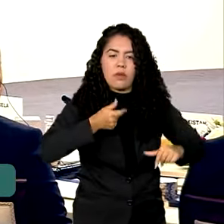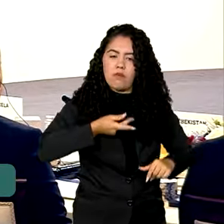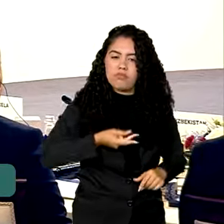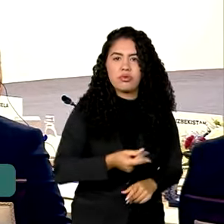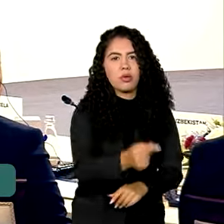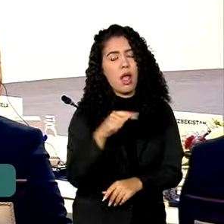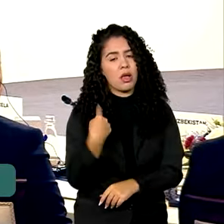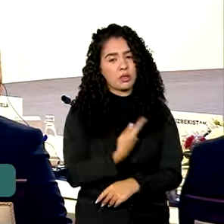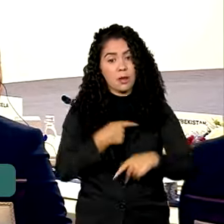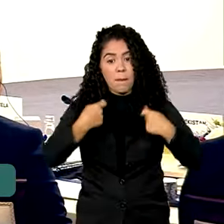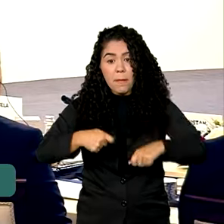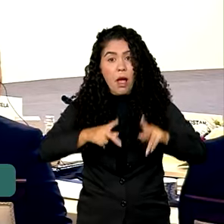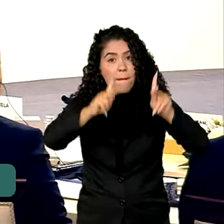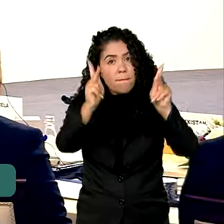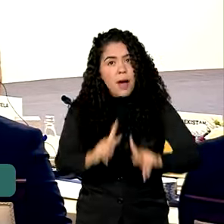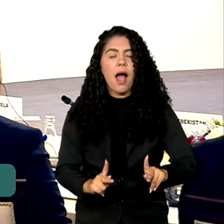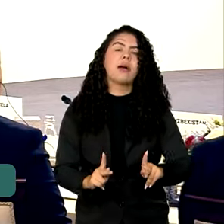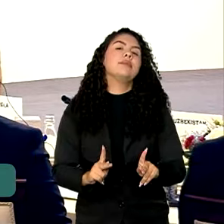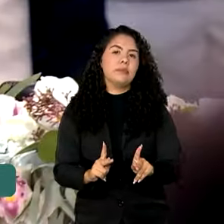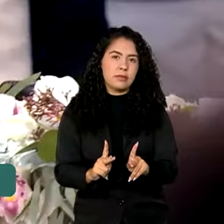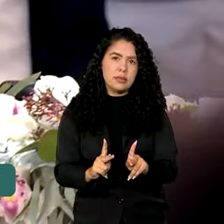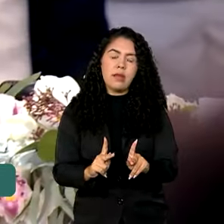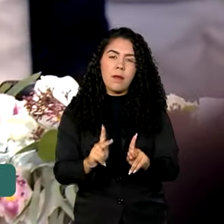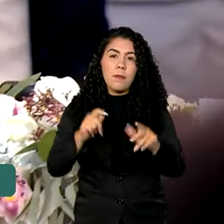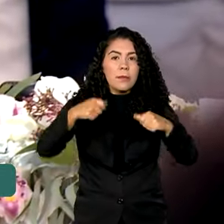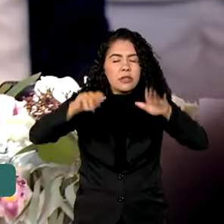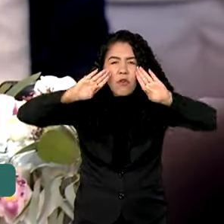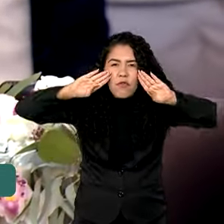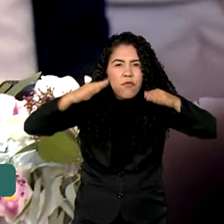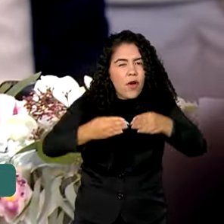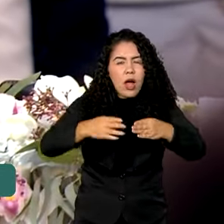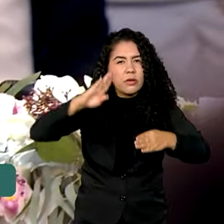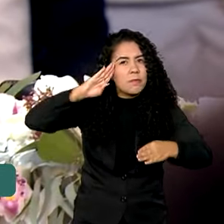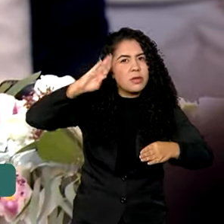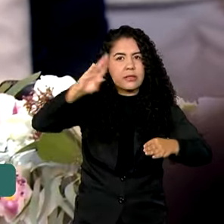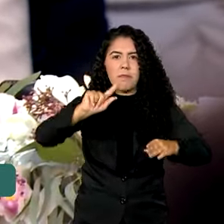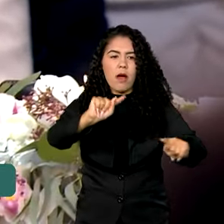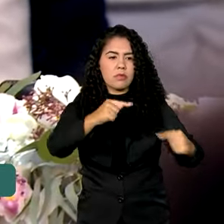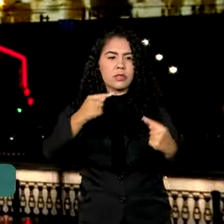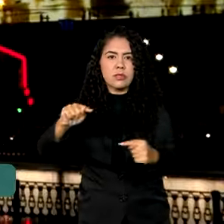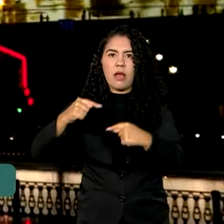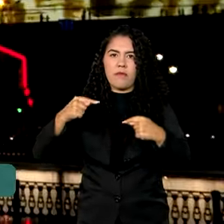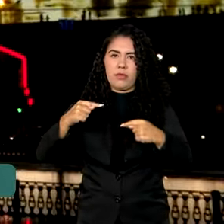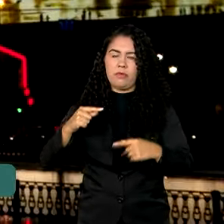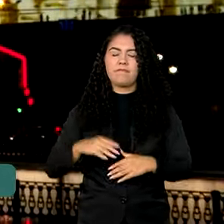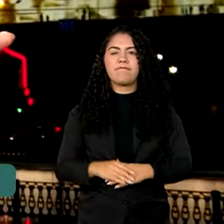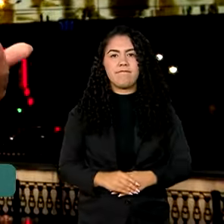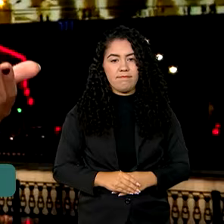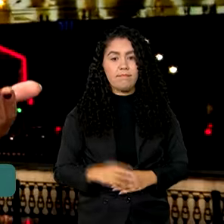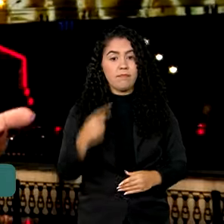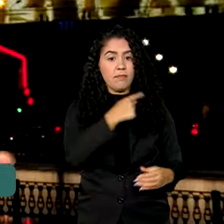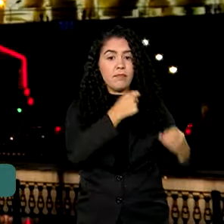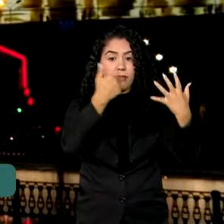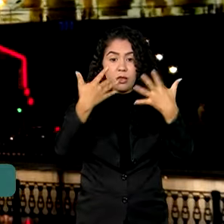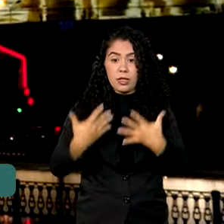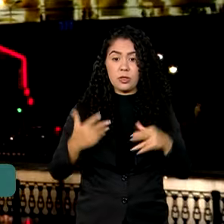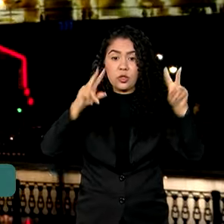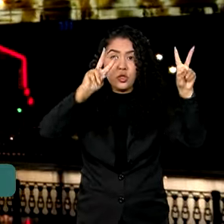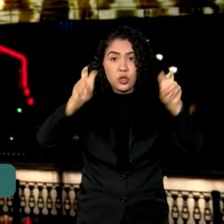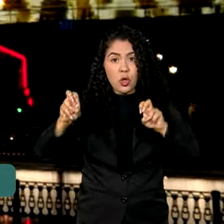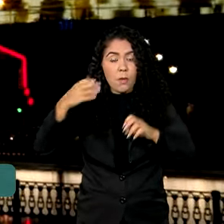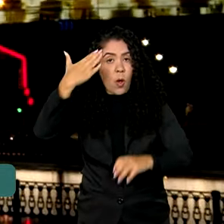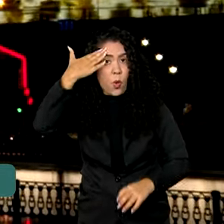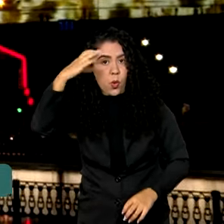Precisamos de paz para voltar a nos concentrar nos maiores desafios do nosso tempo. Citando o caso de Cuba,